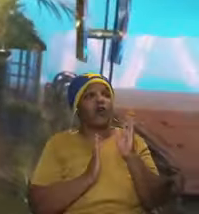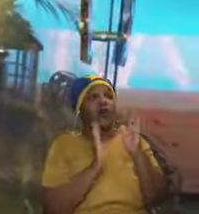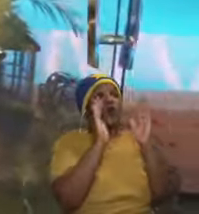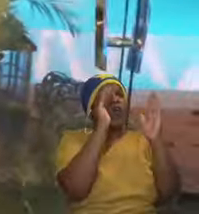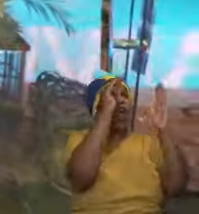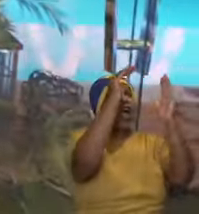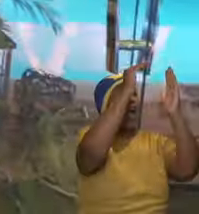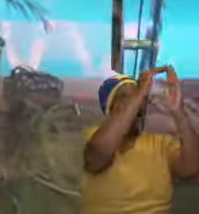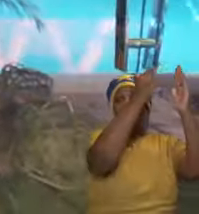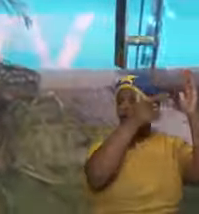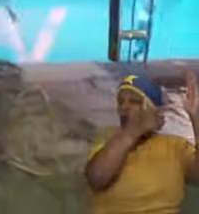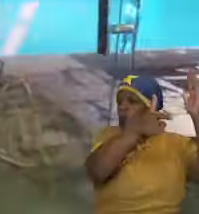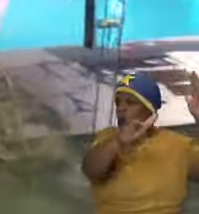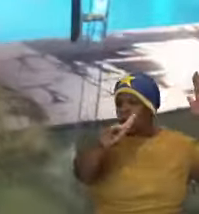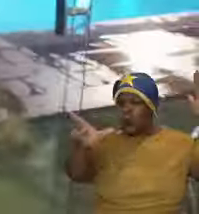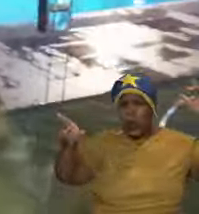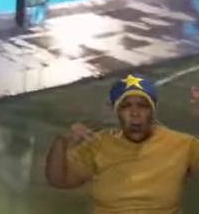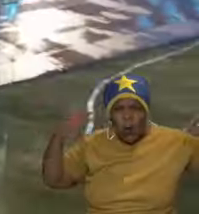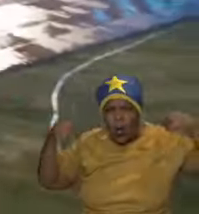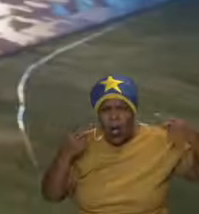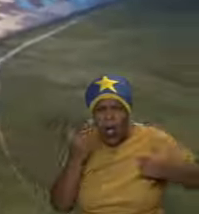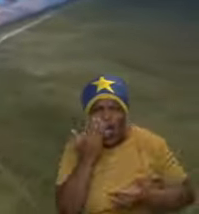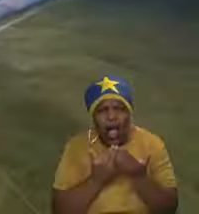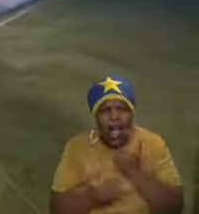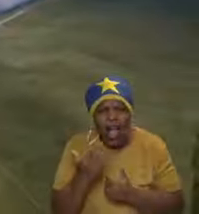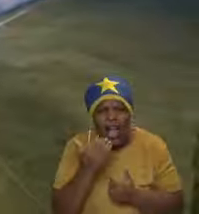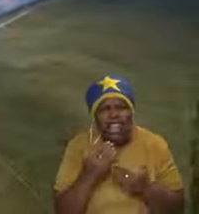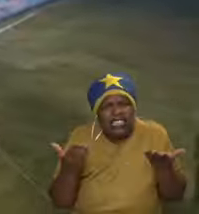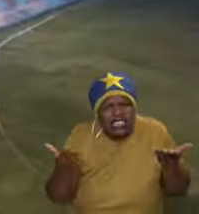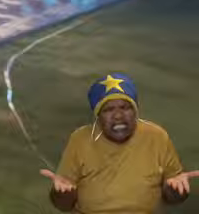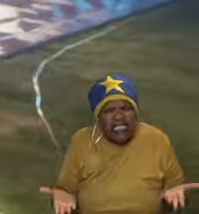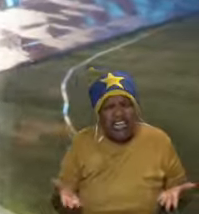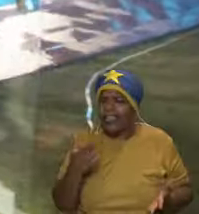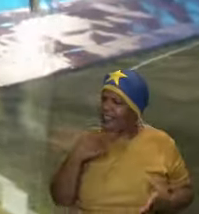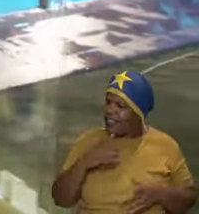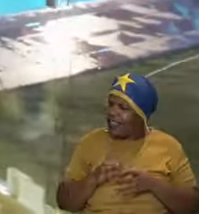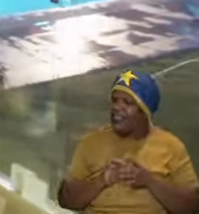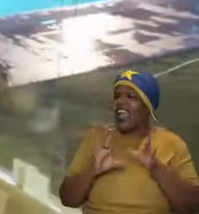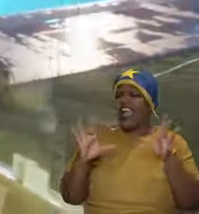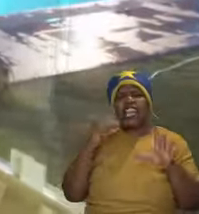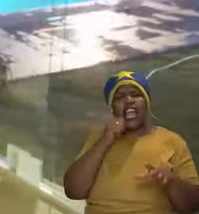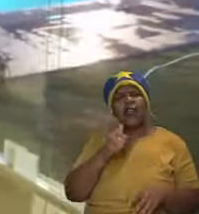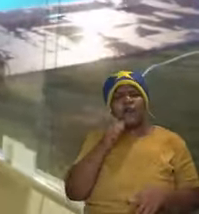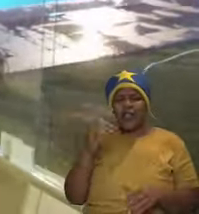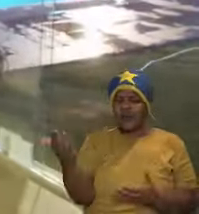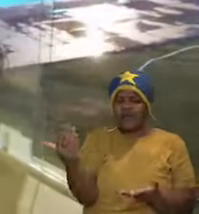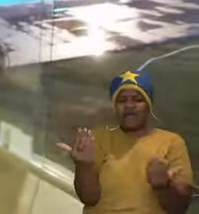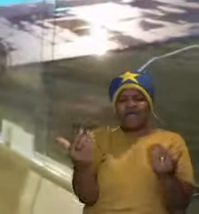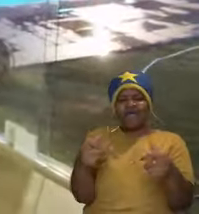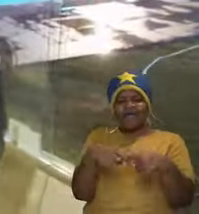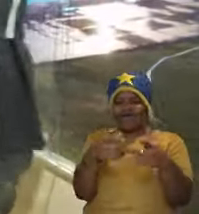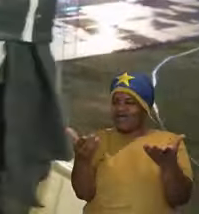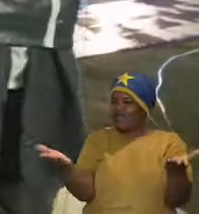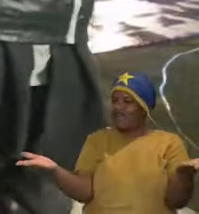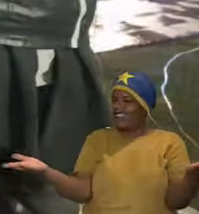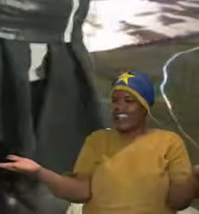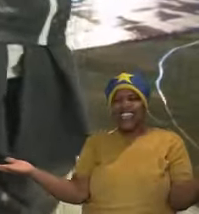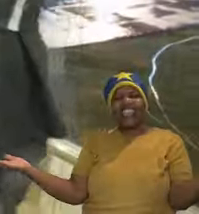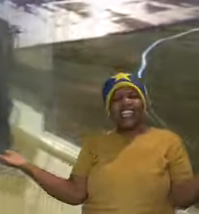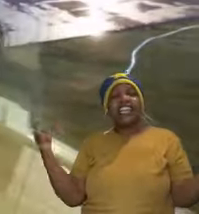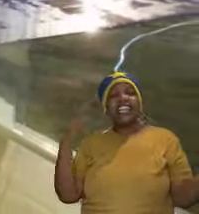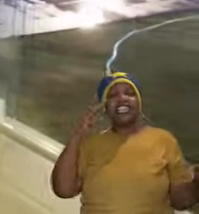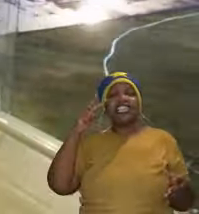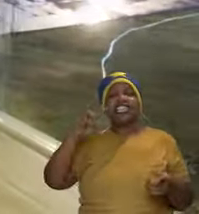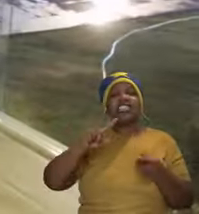Saint-Germain. Vários moleque enlouquece comendo rode azepam. Deixa as mina aglomerar que esse planeta é meu clã. Vietnã,